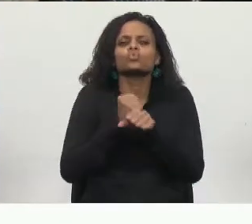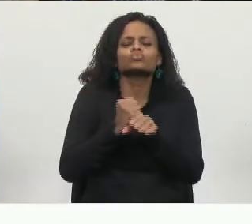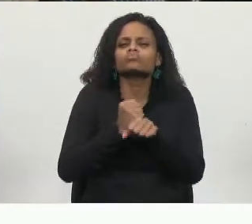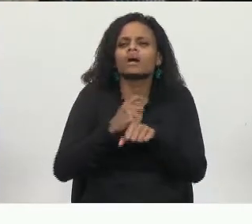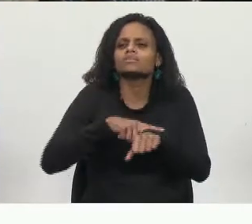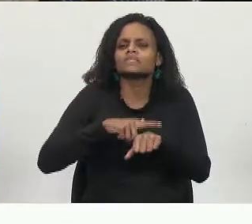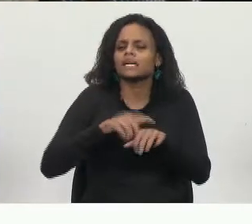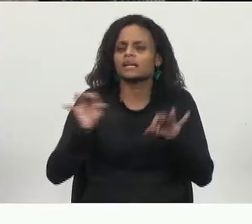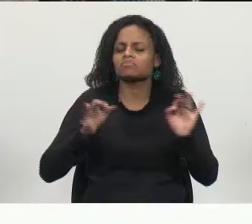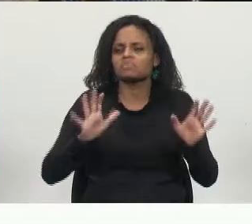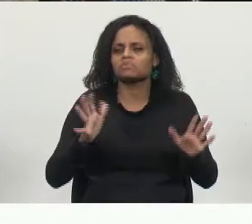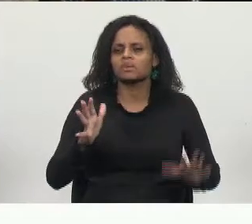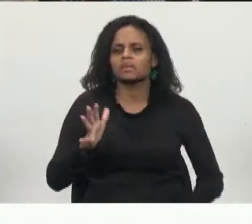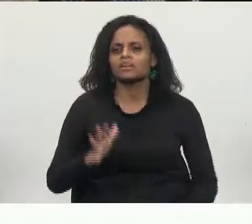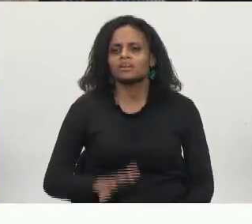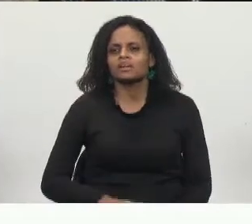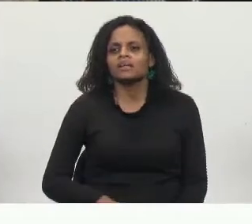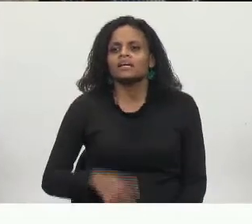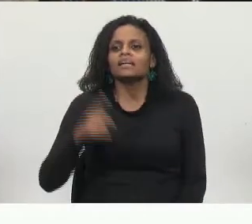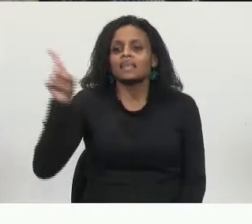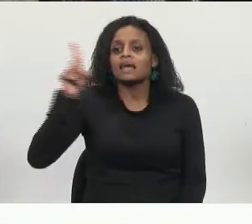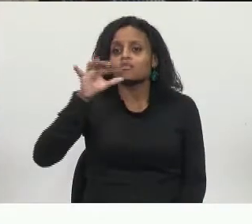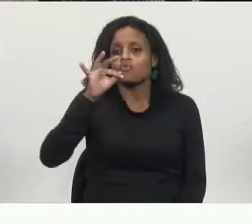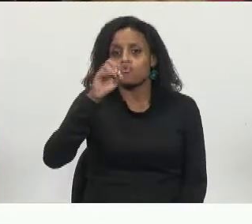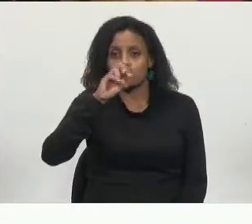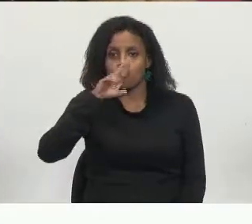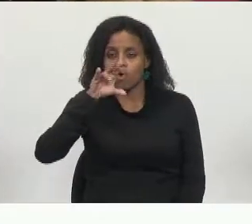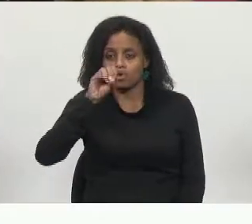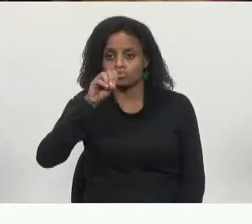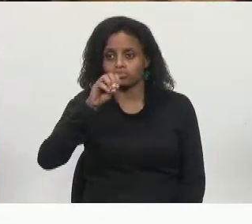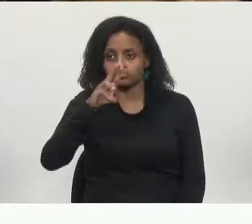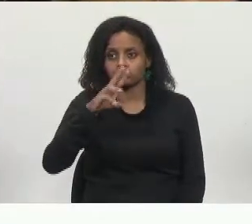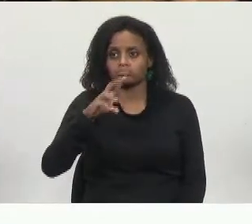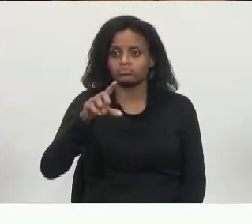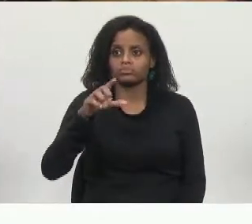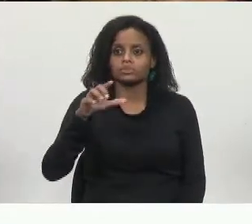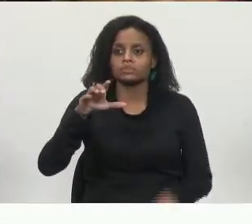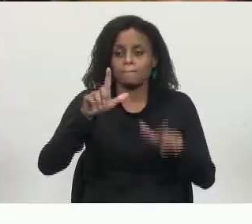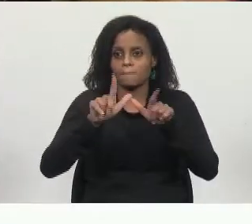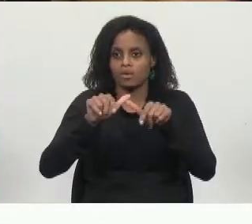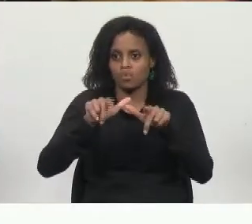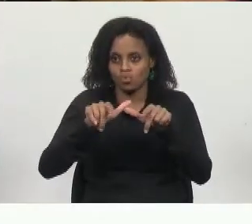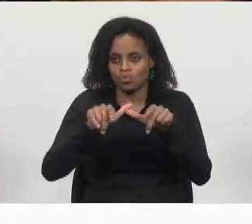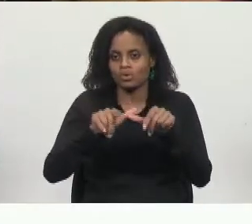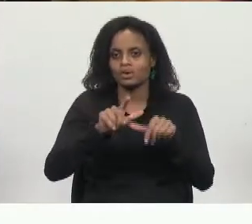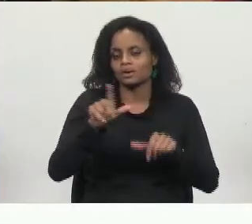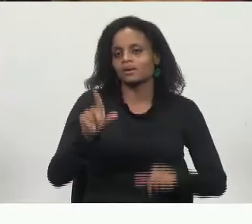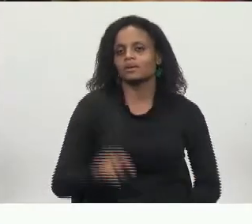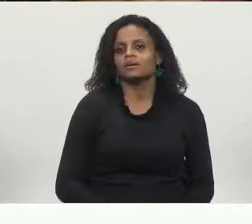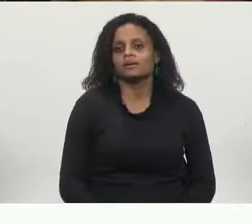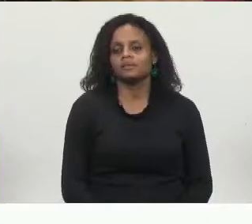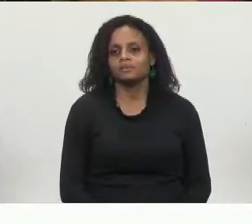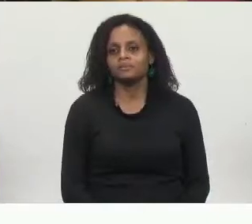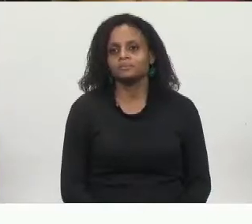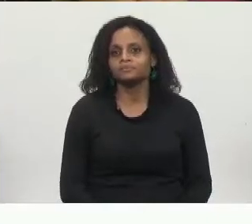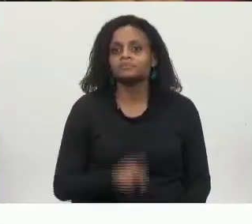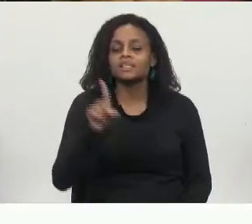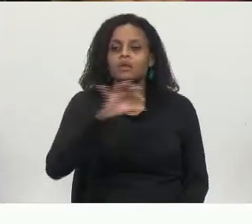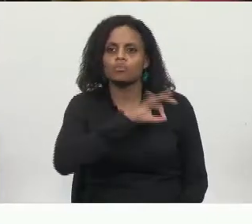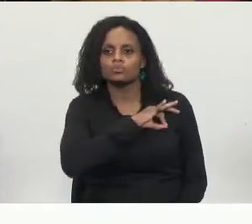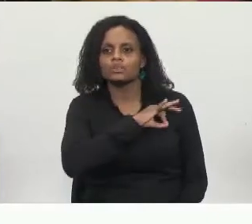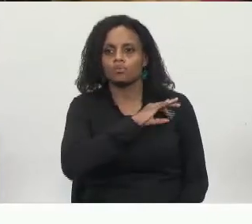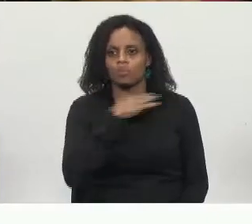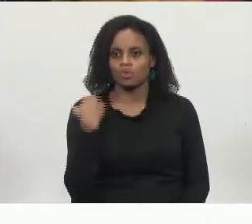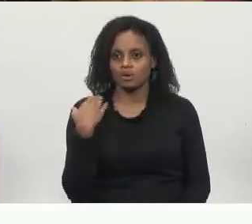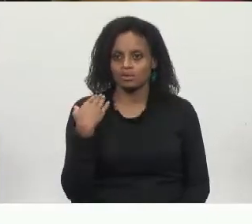E lá no fórum de Bangu, o senhor lembra desse fato? Aquele policial que